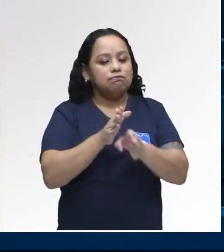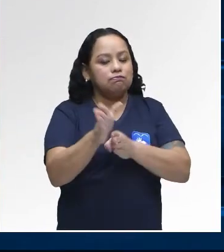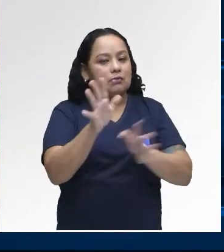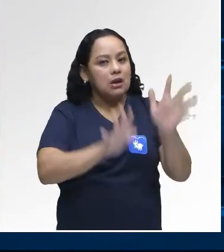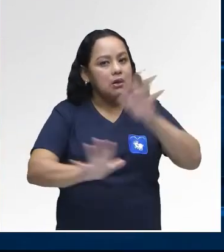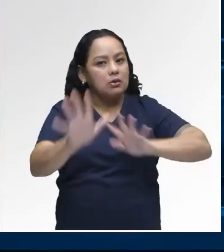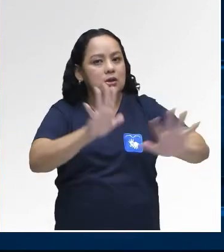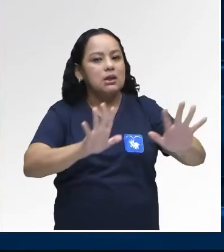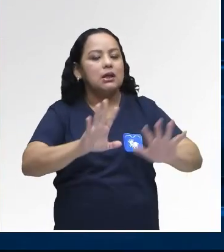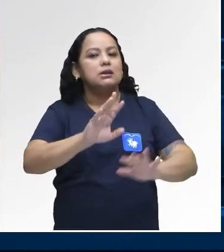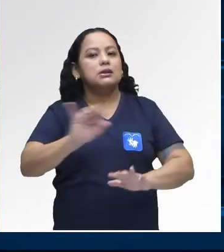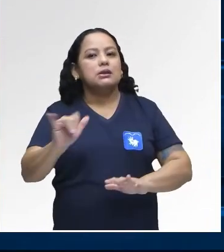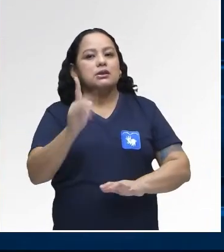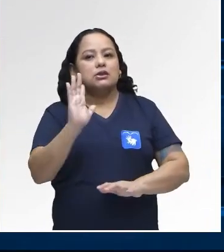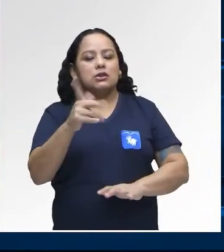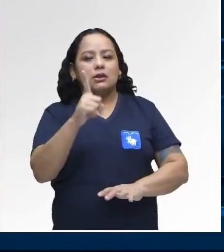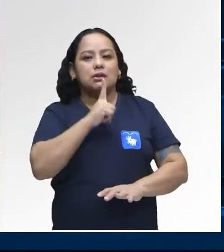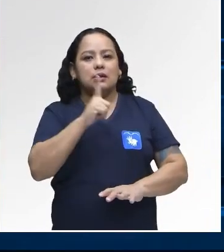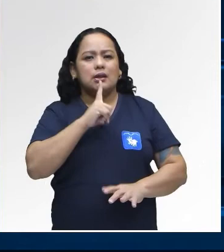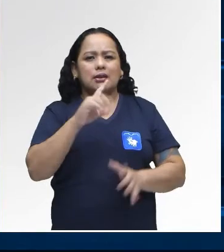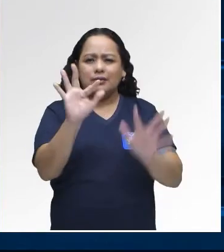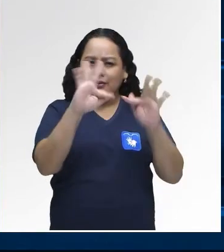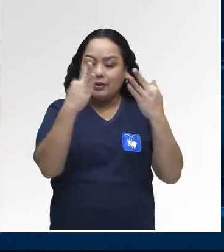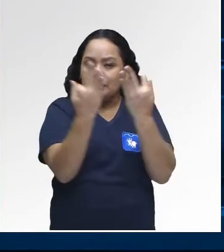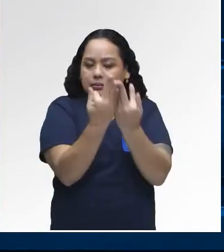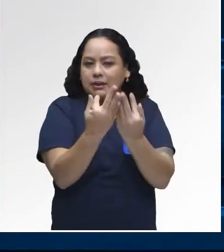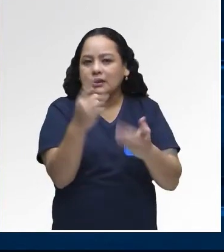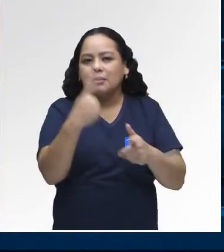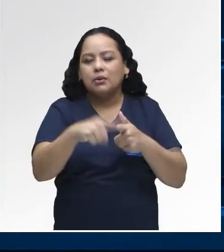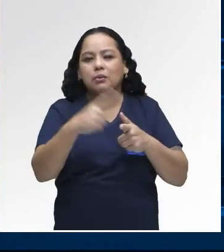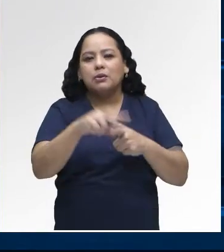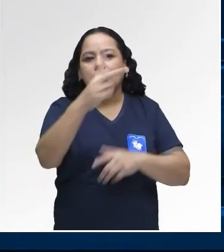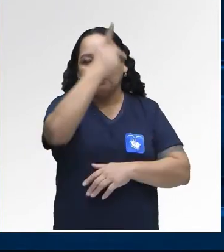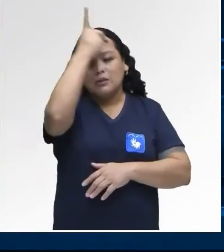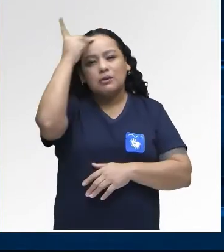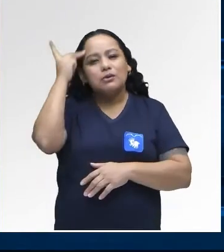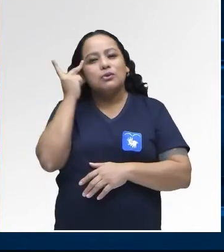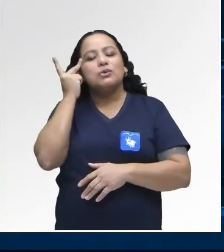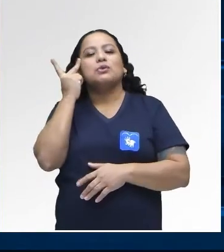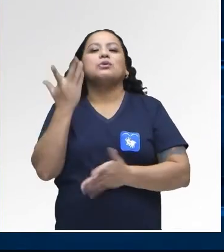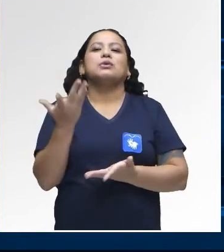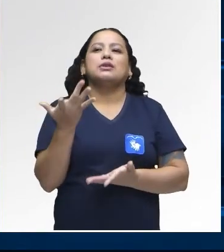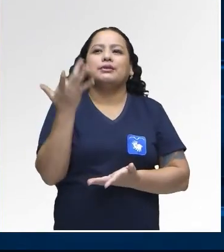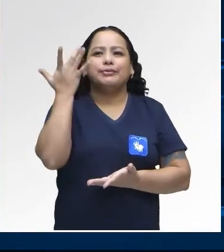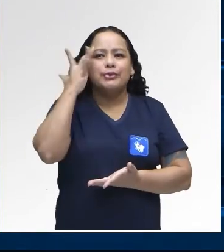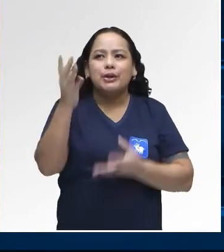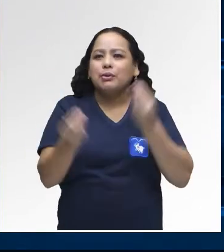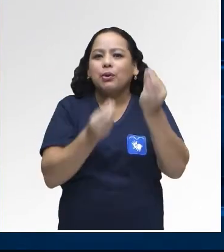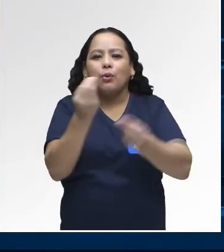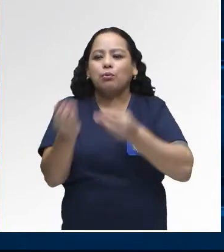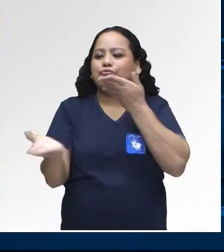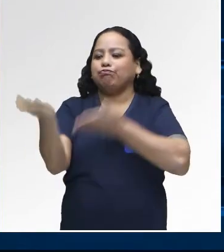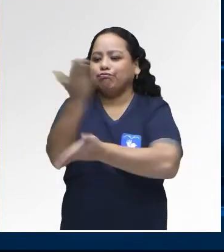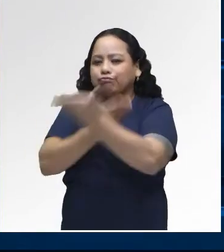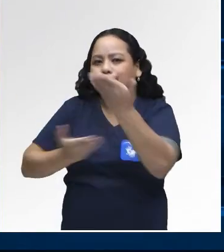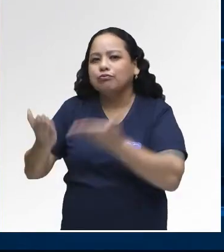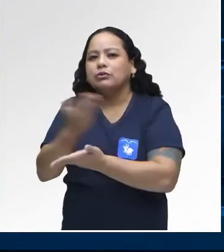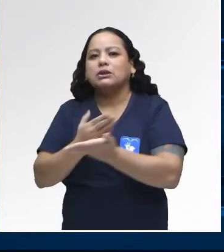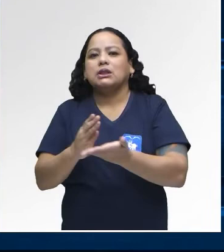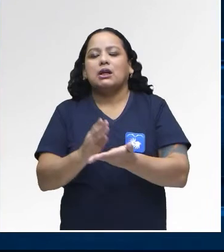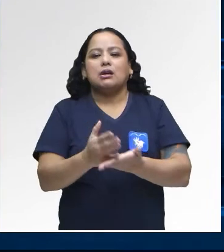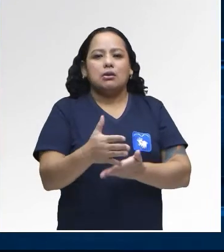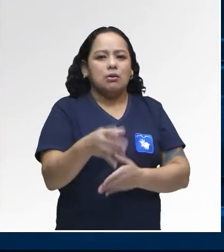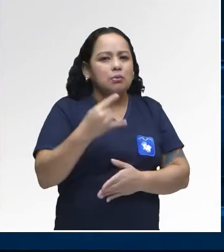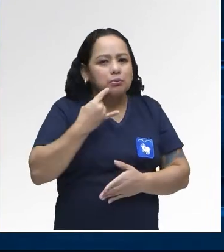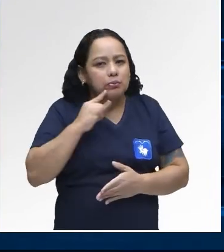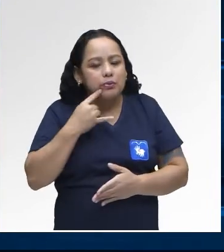tem uma tendência ali naquela família, onde as pessoas já não sabem lidar com o álcool, então é